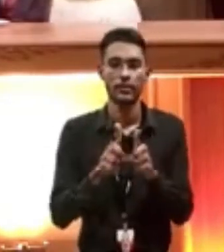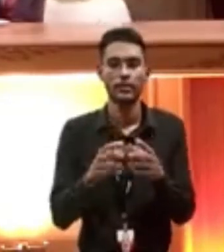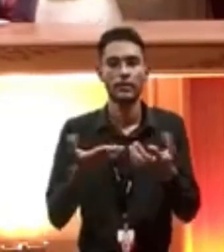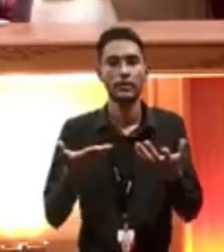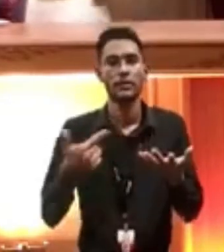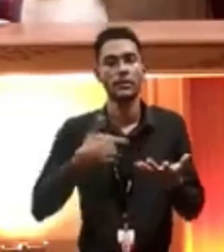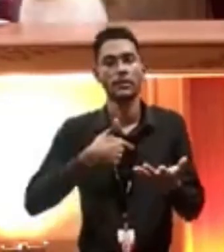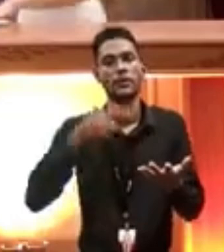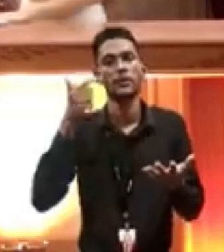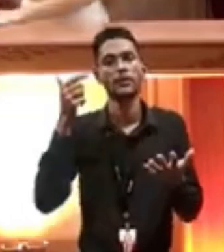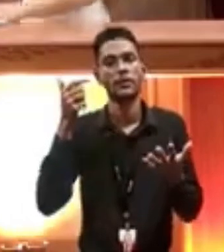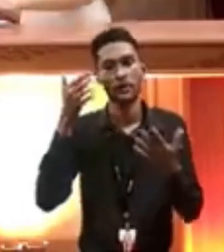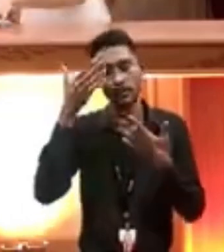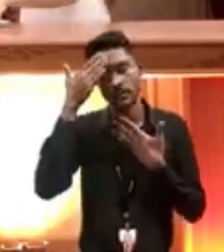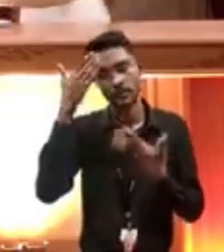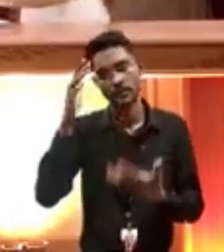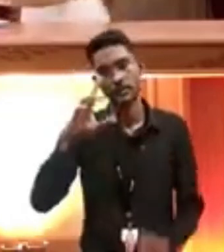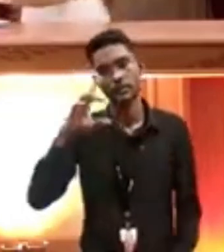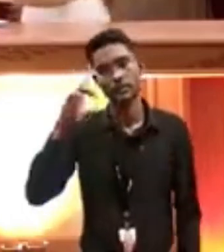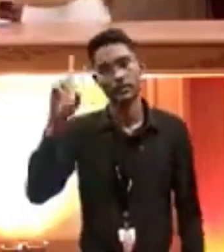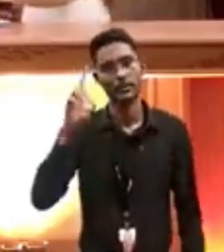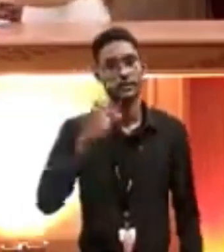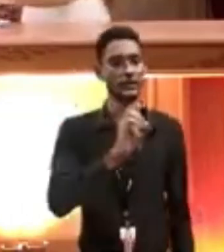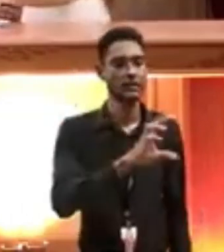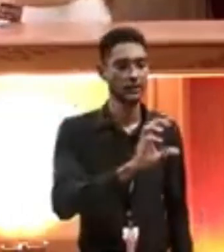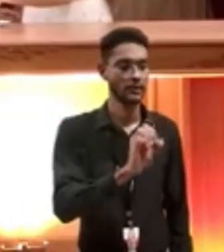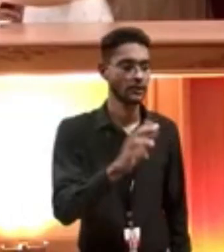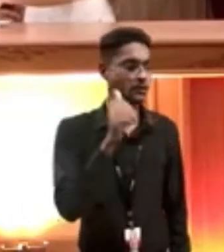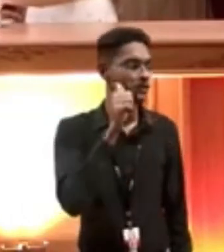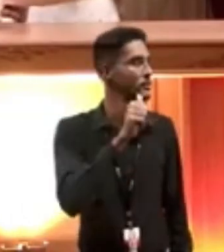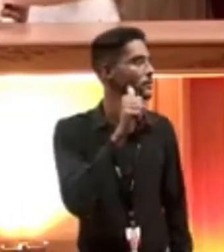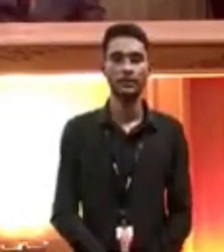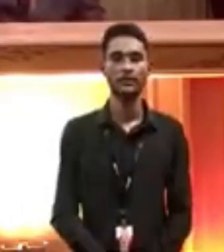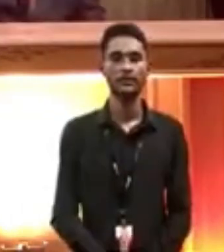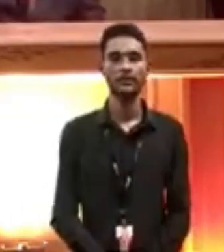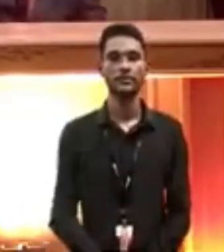de todos, que sempre lembra de nós para estar aqui somando com